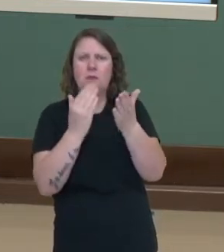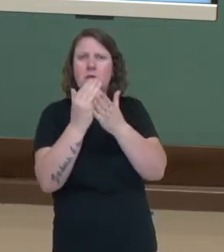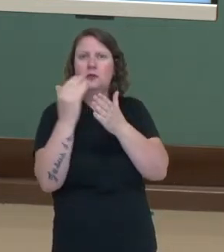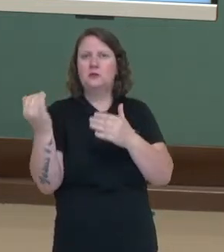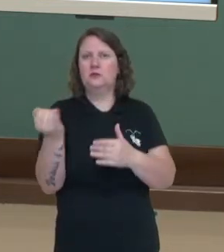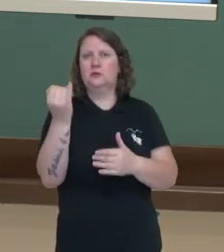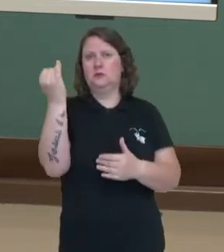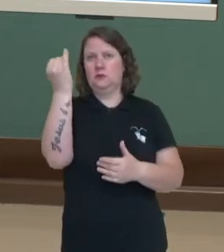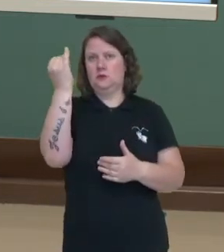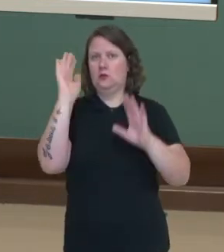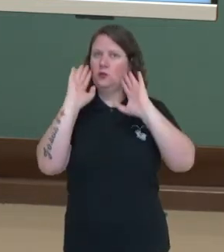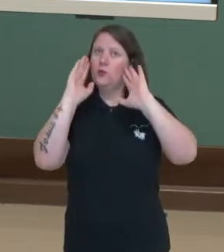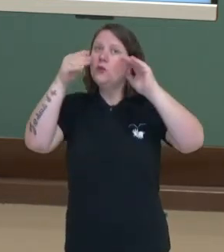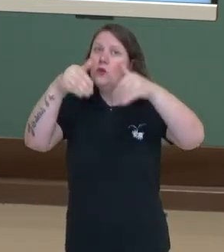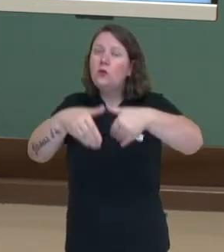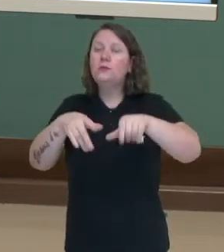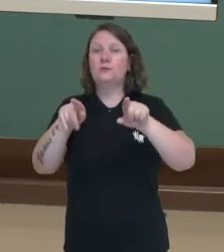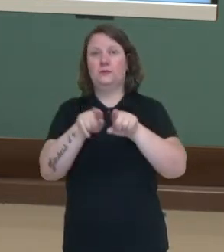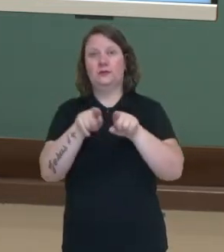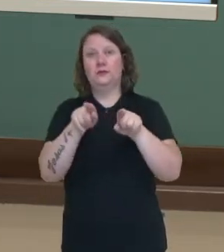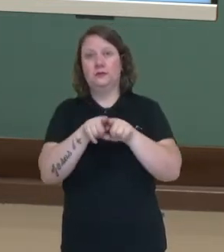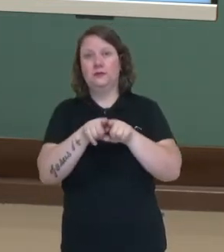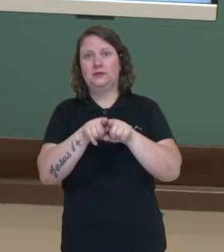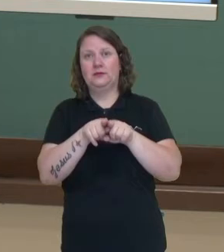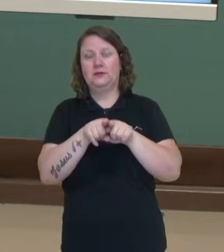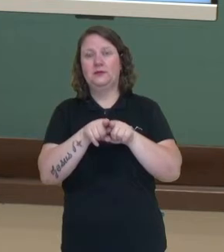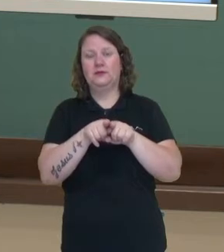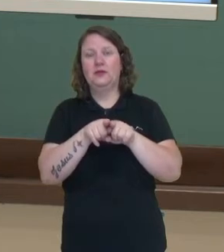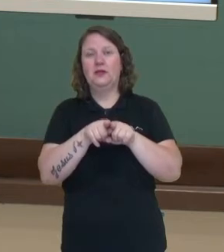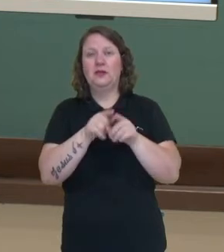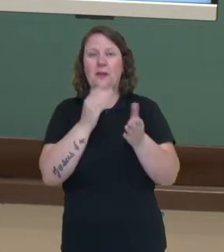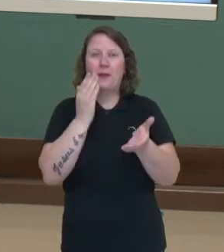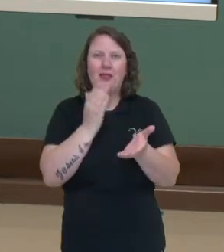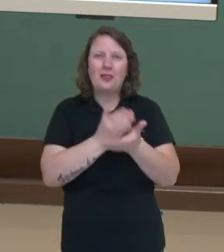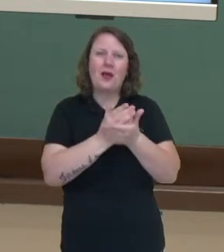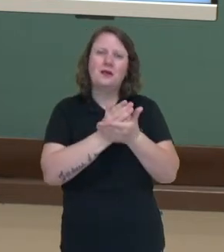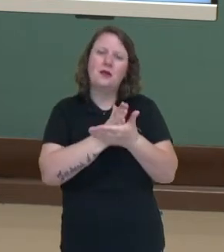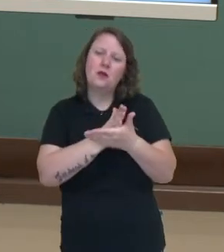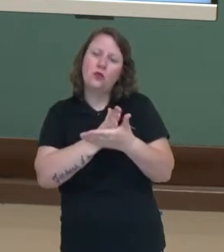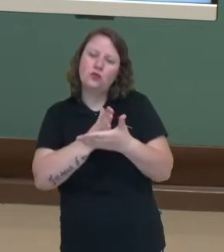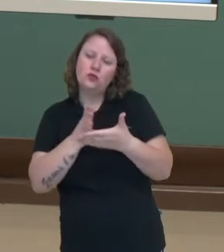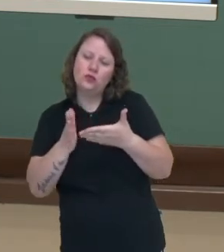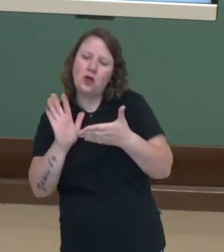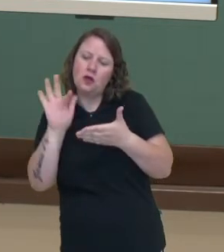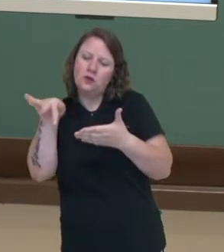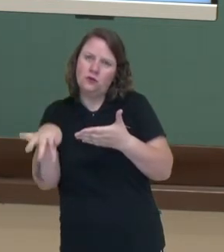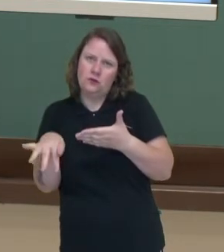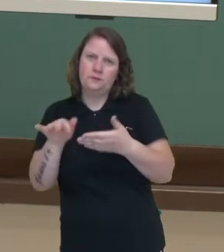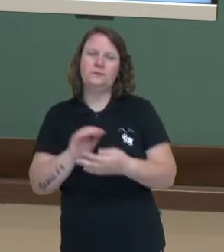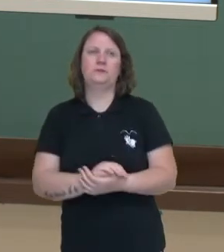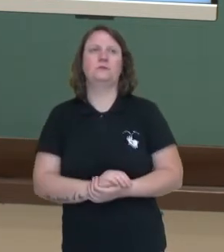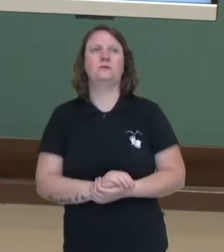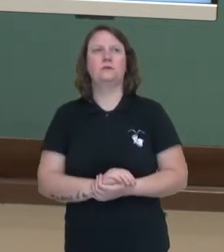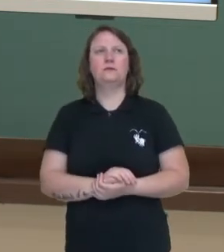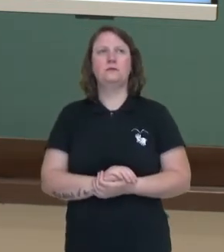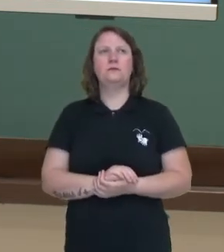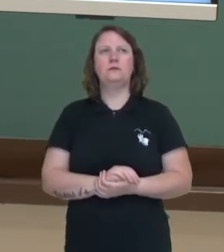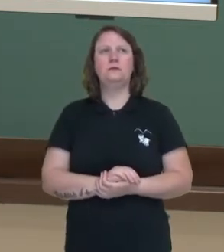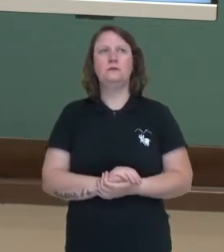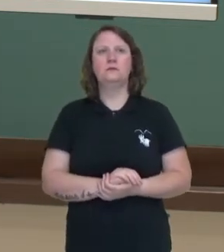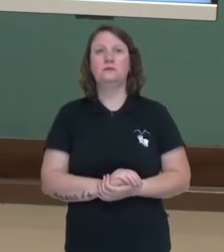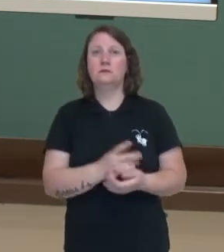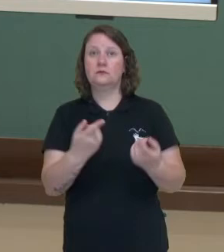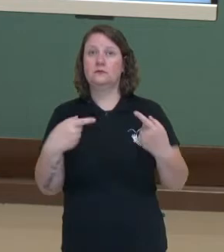específico e tem uma menor importância no meio para o fim, certo? Agora, seguindo, vamos a uma retomada dos